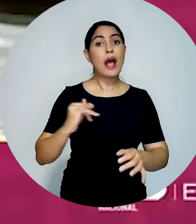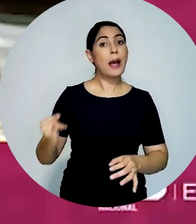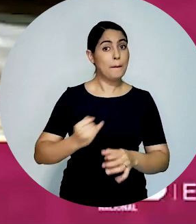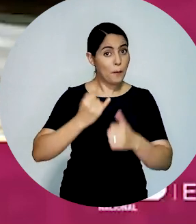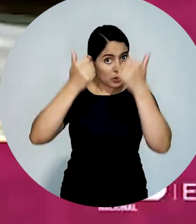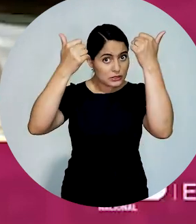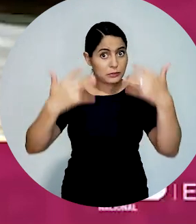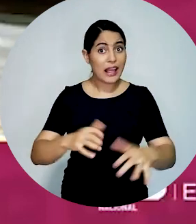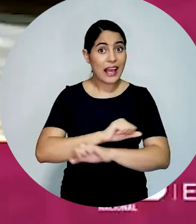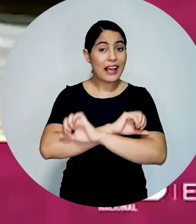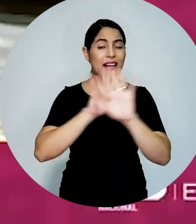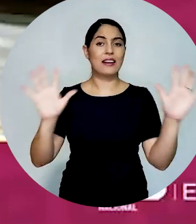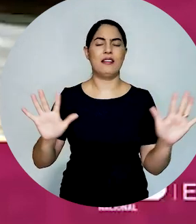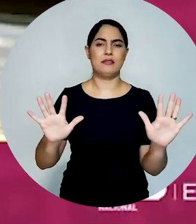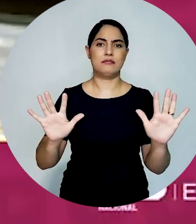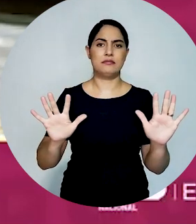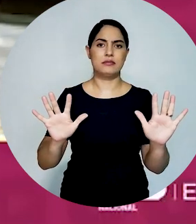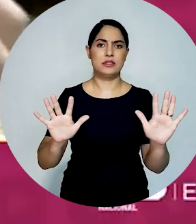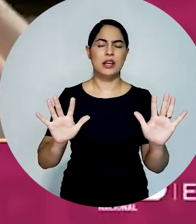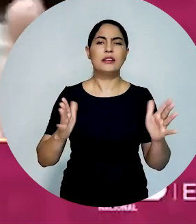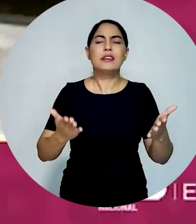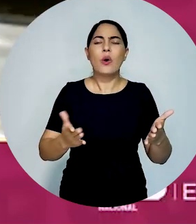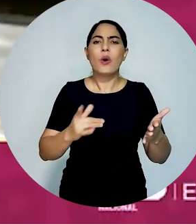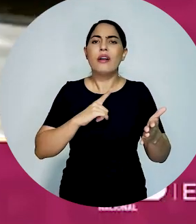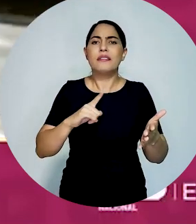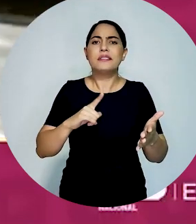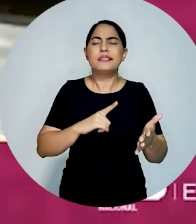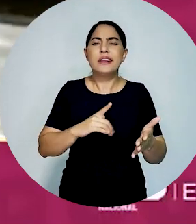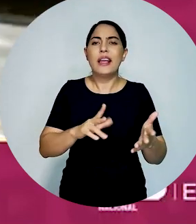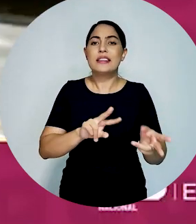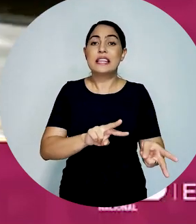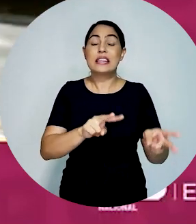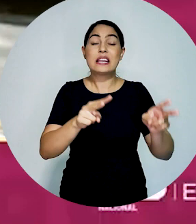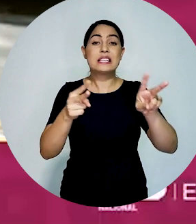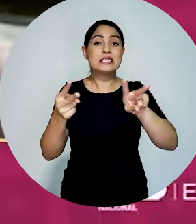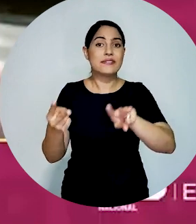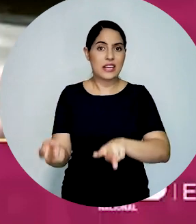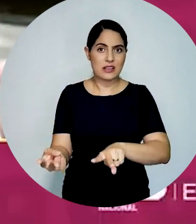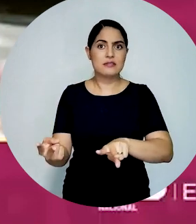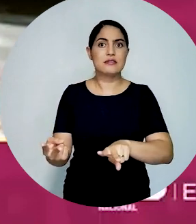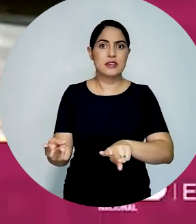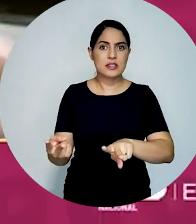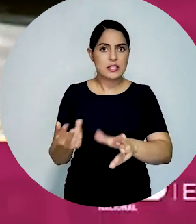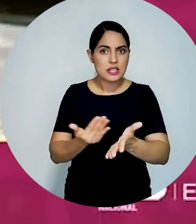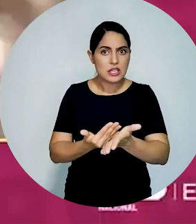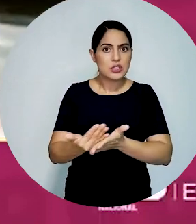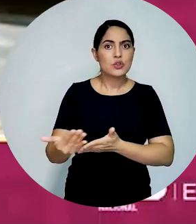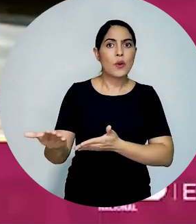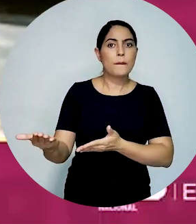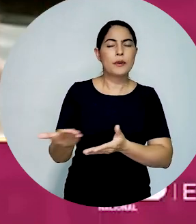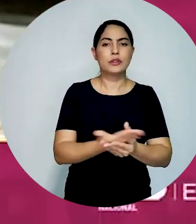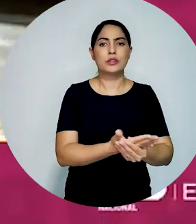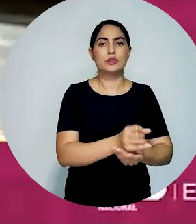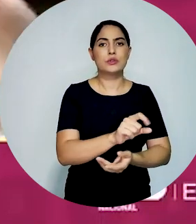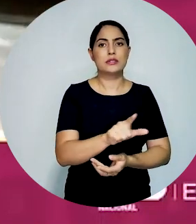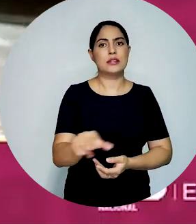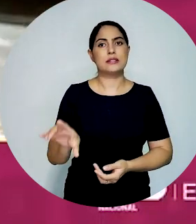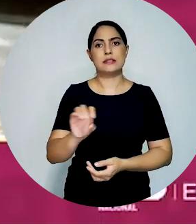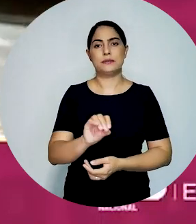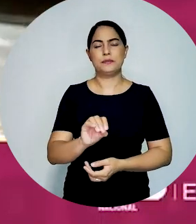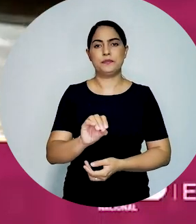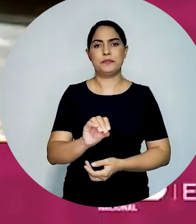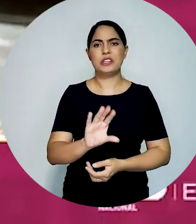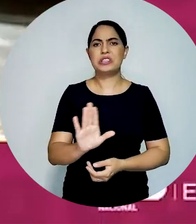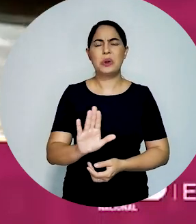a abertura da sucessão cria essa, digamos assim, essa transferência de titularidade sem a